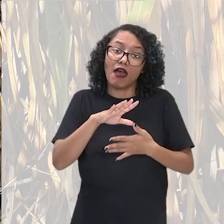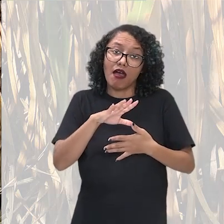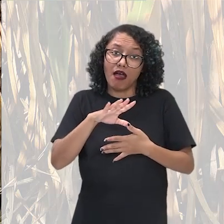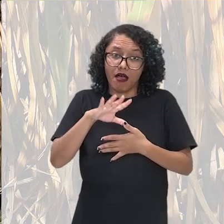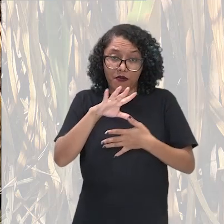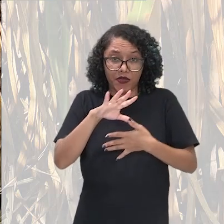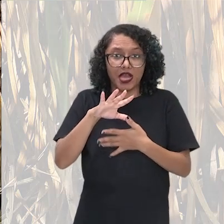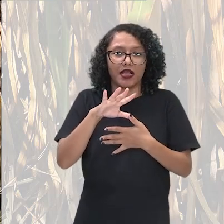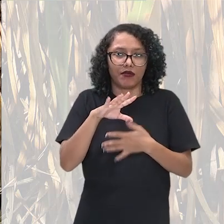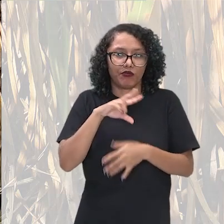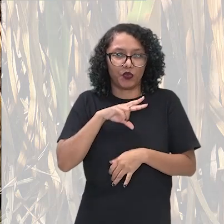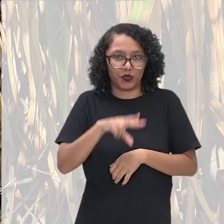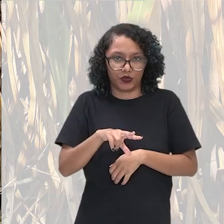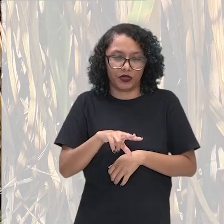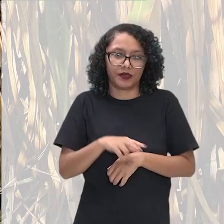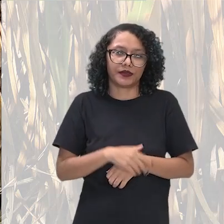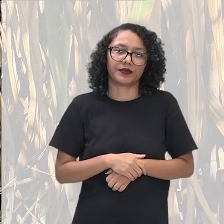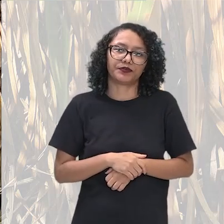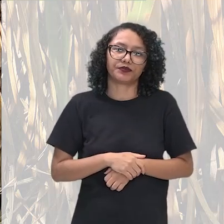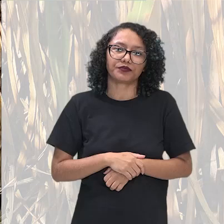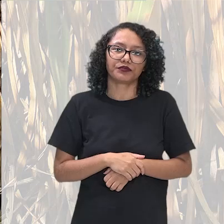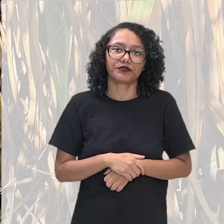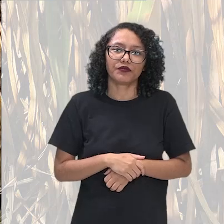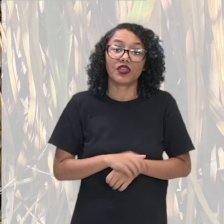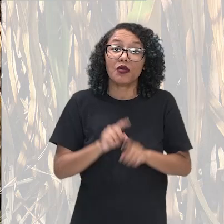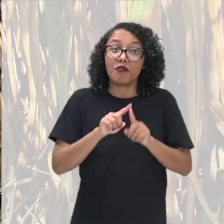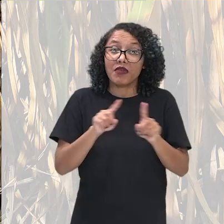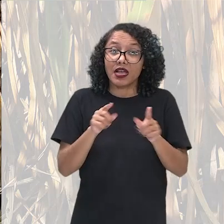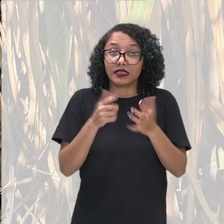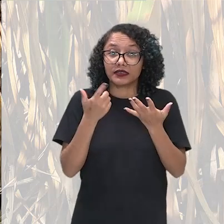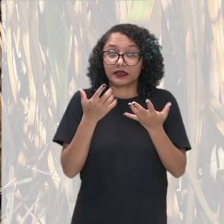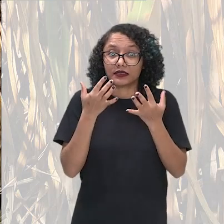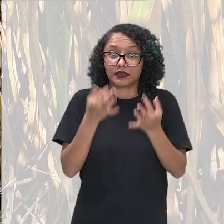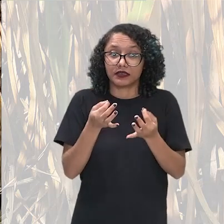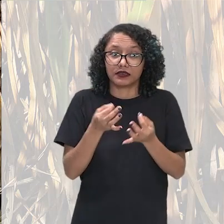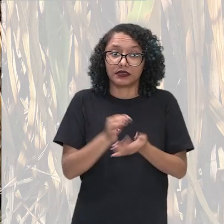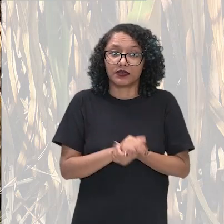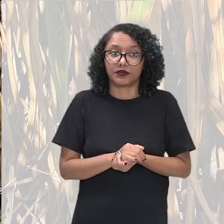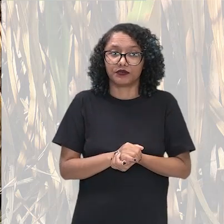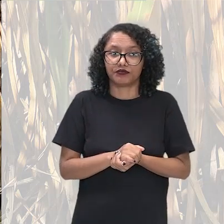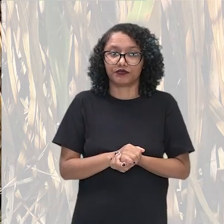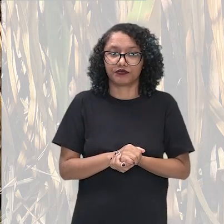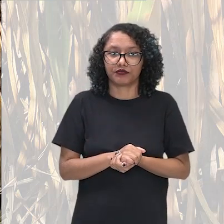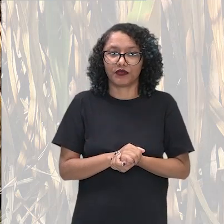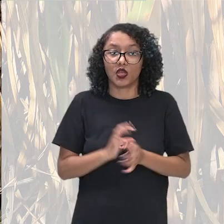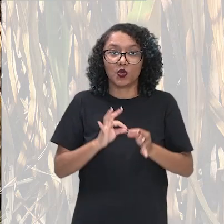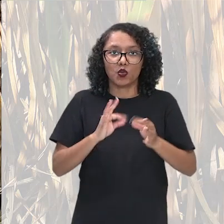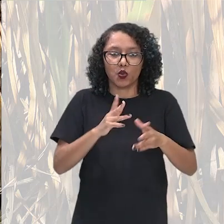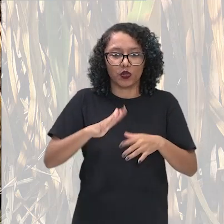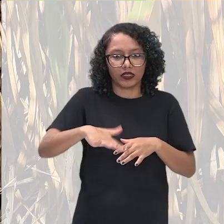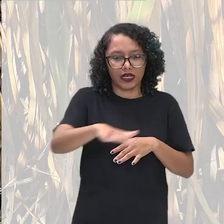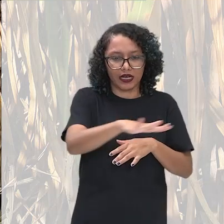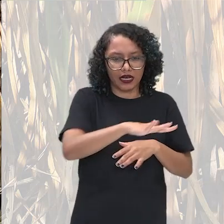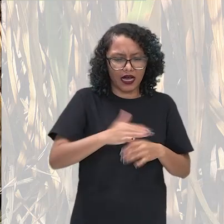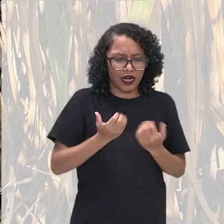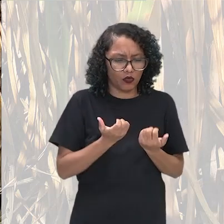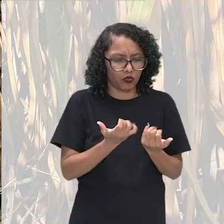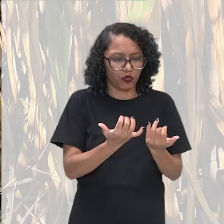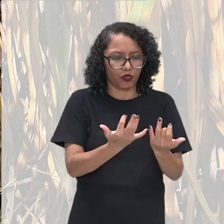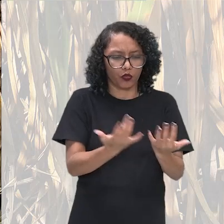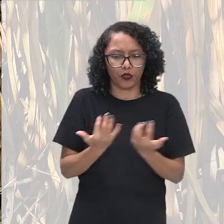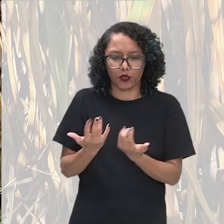Mas vale lembrar, né, que esse produto ele não se desenvolveu de forma igual em todo o território brasileiro.